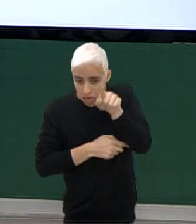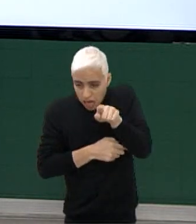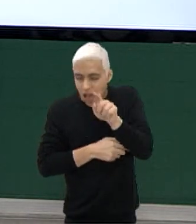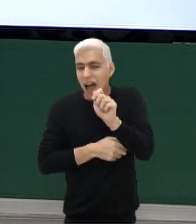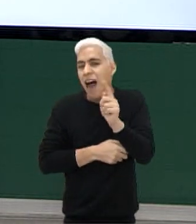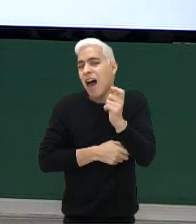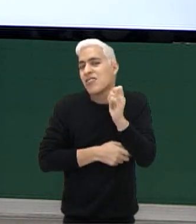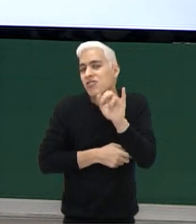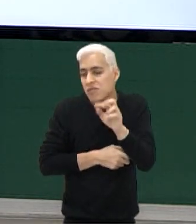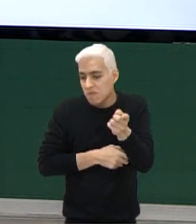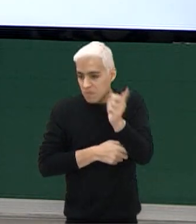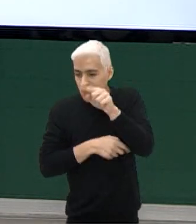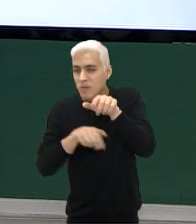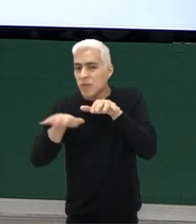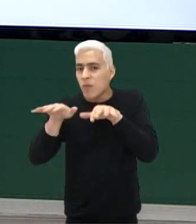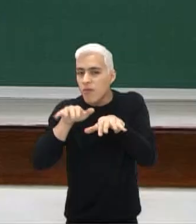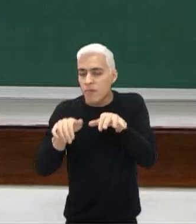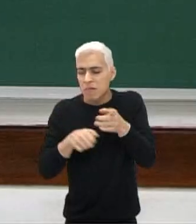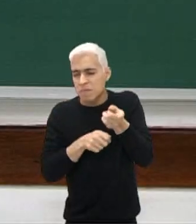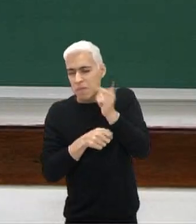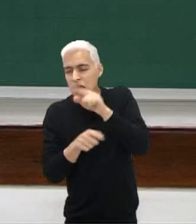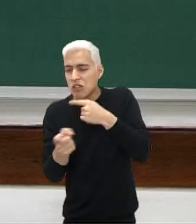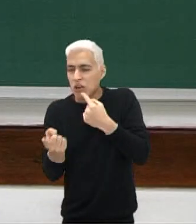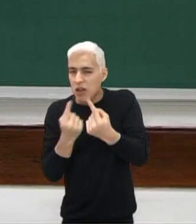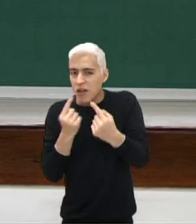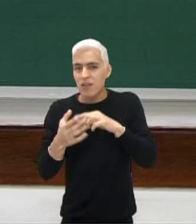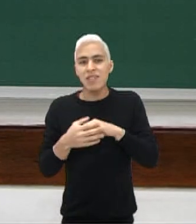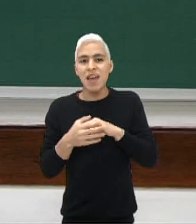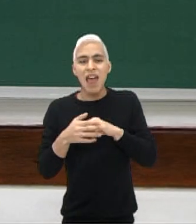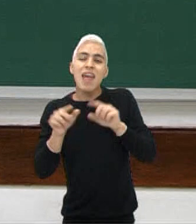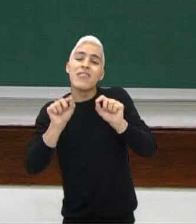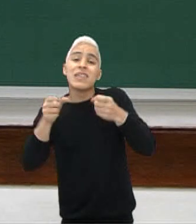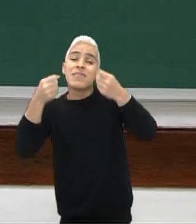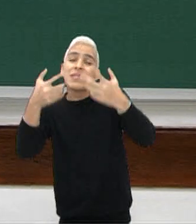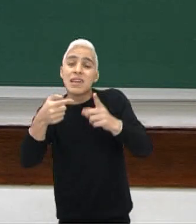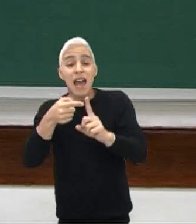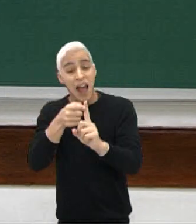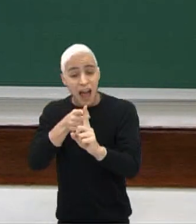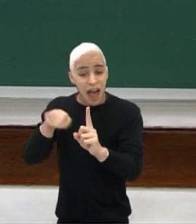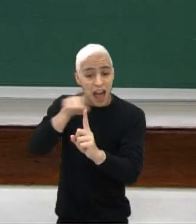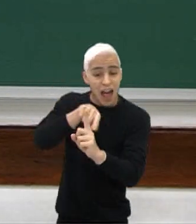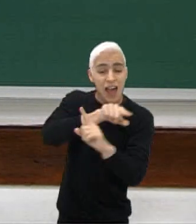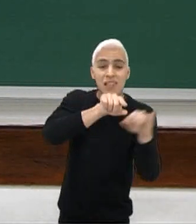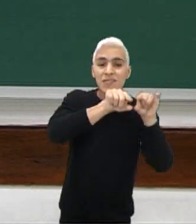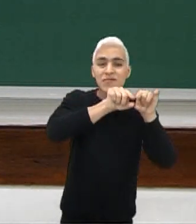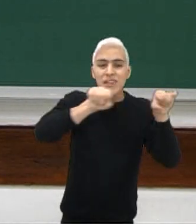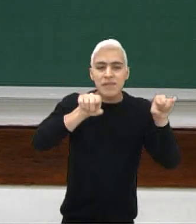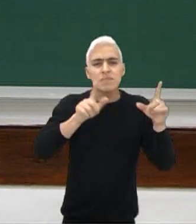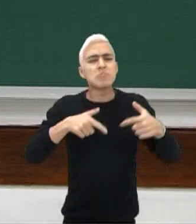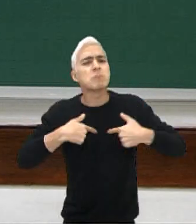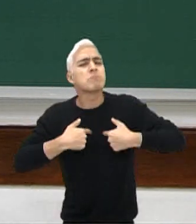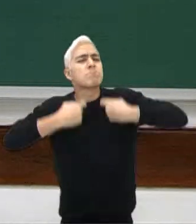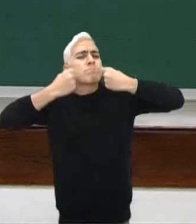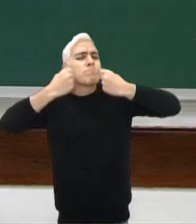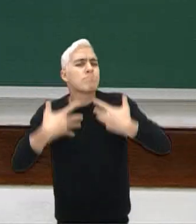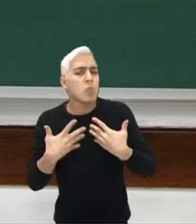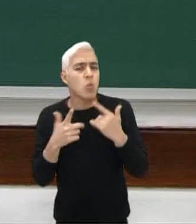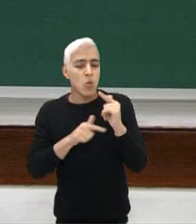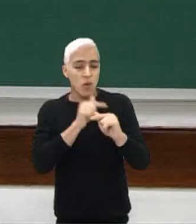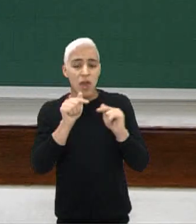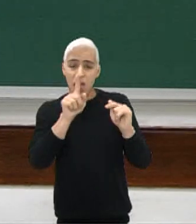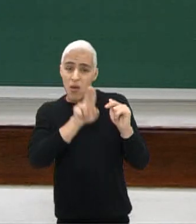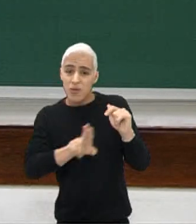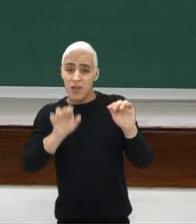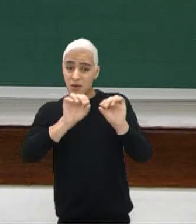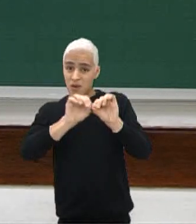movimento dialógico. Estou explicando aquilo que eu já havia dito antes e estou explicando com uma